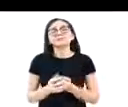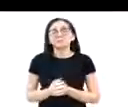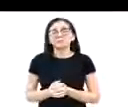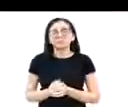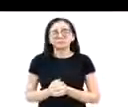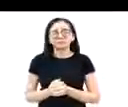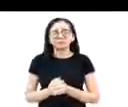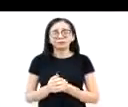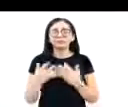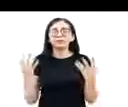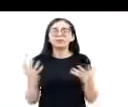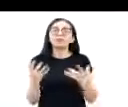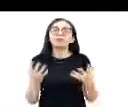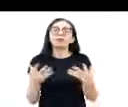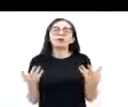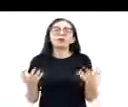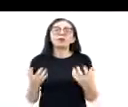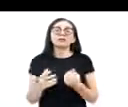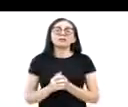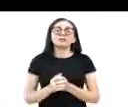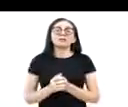ficávamos com os amotoados